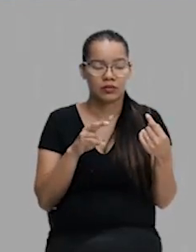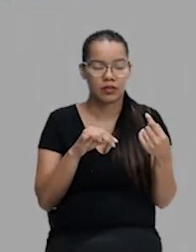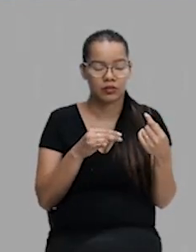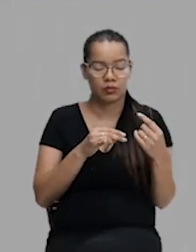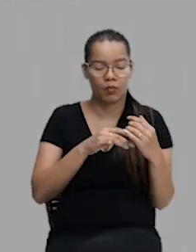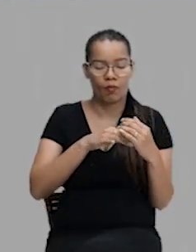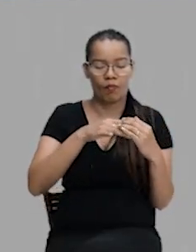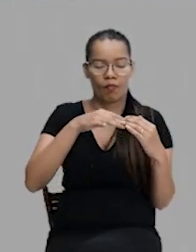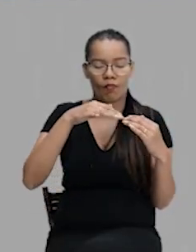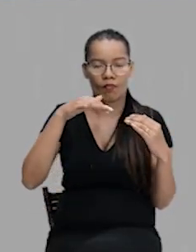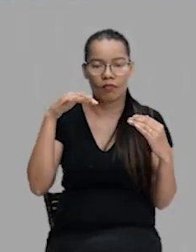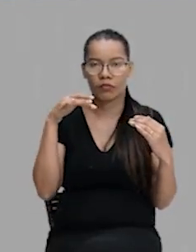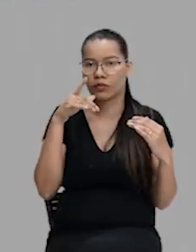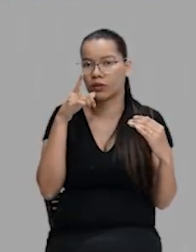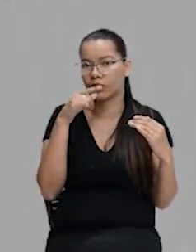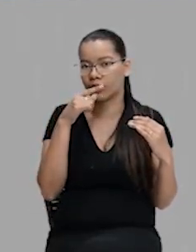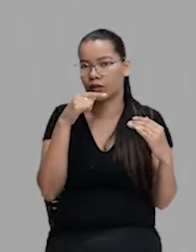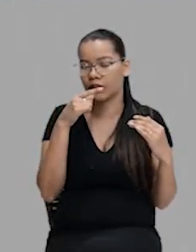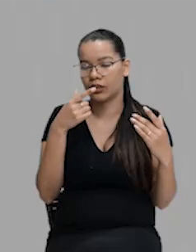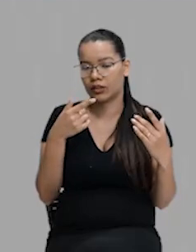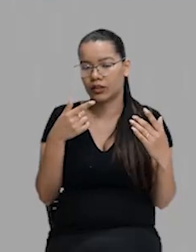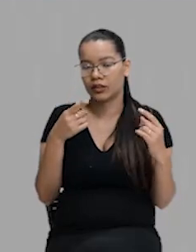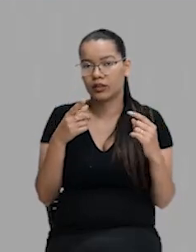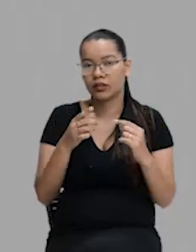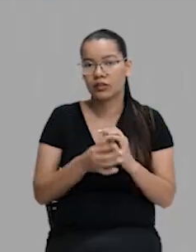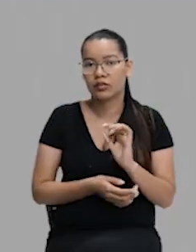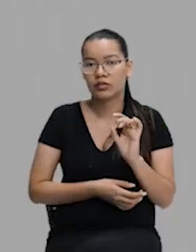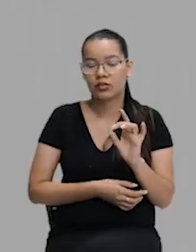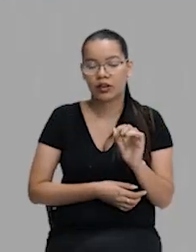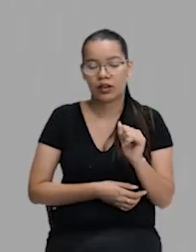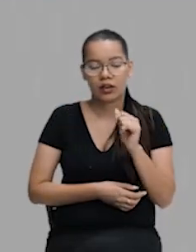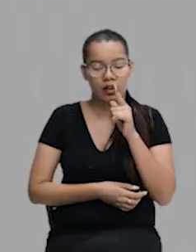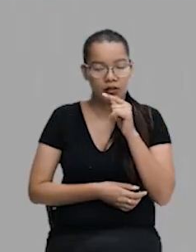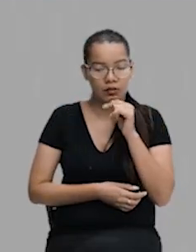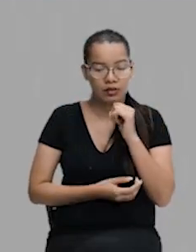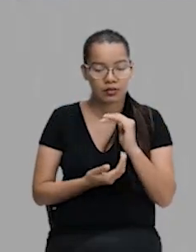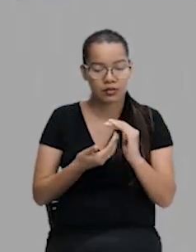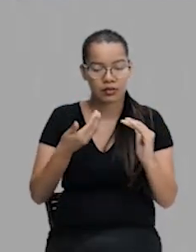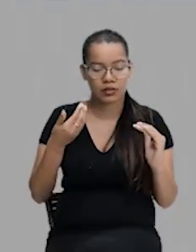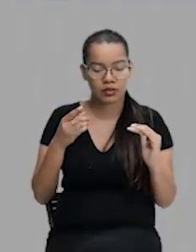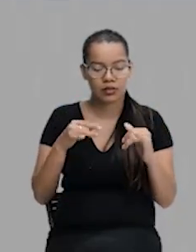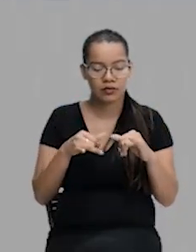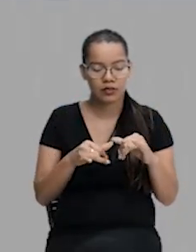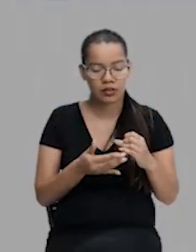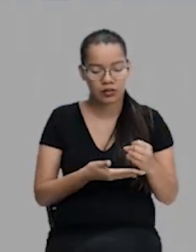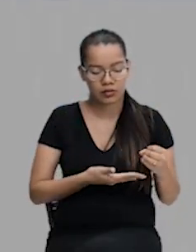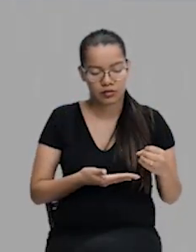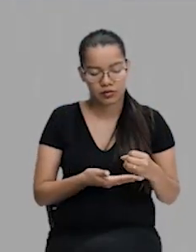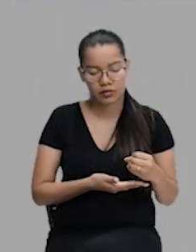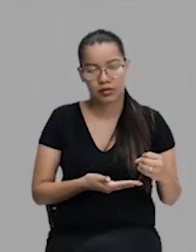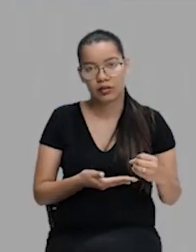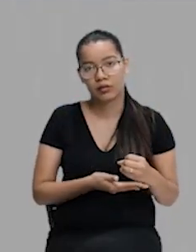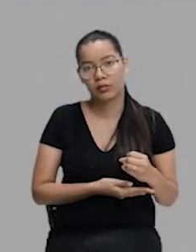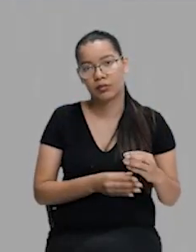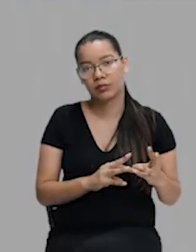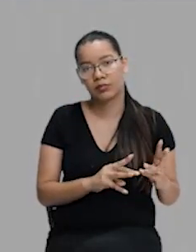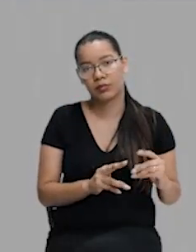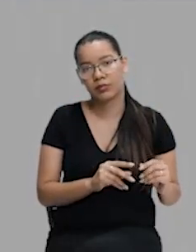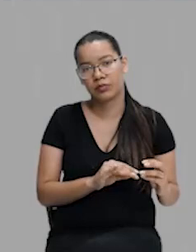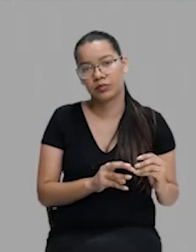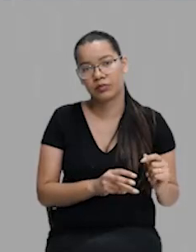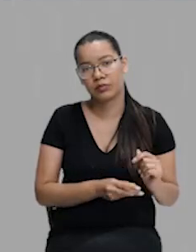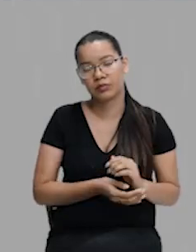sugar o líquido, certo? Com isso, só o líquido sai e vai ficar no fundo do recipiente a partícula